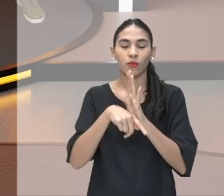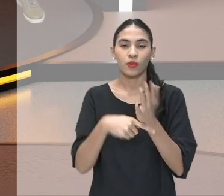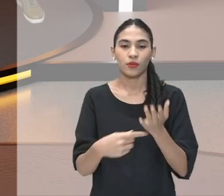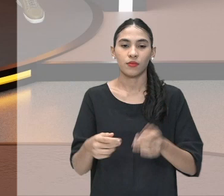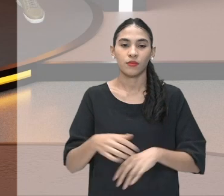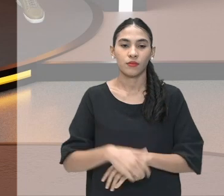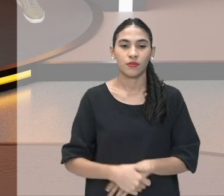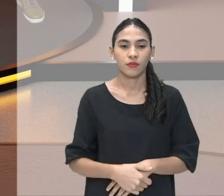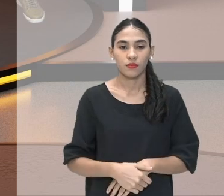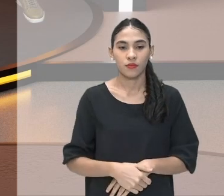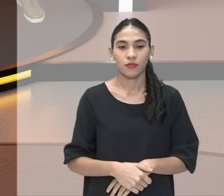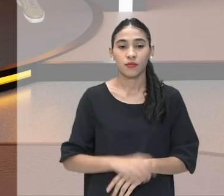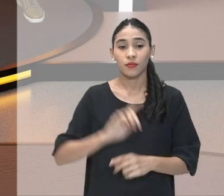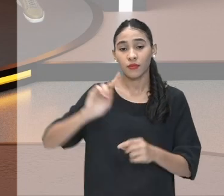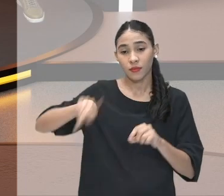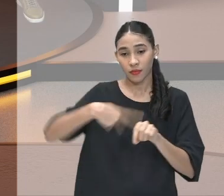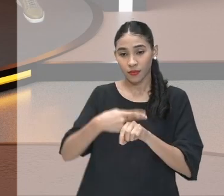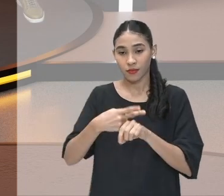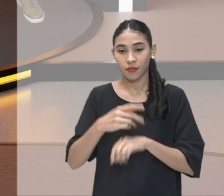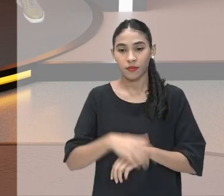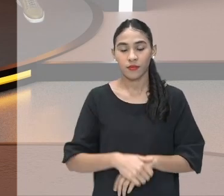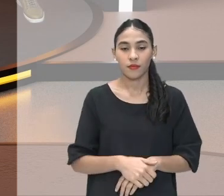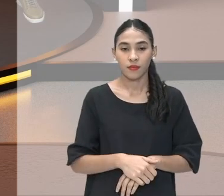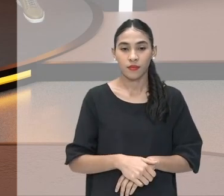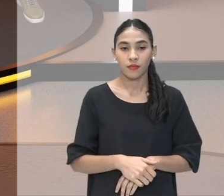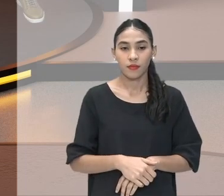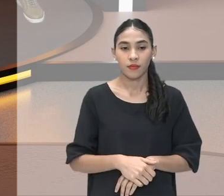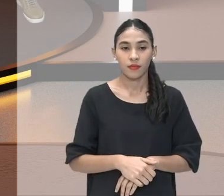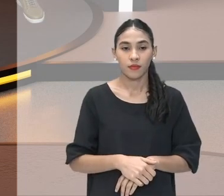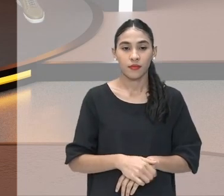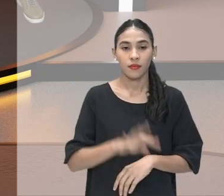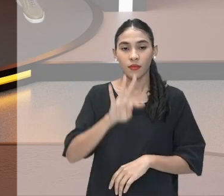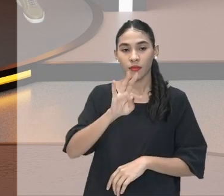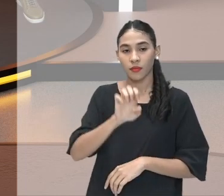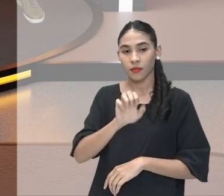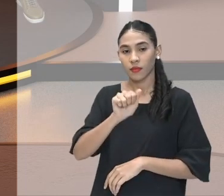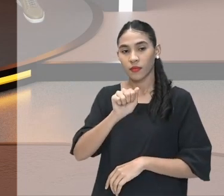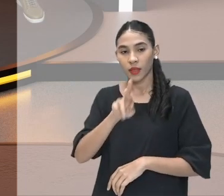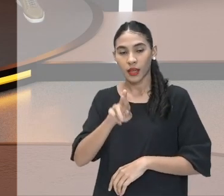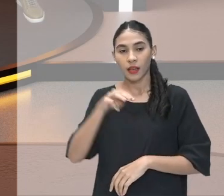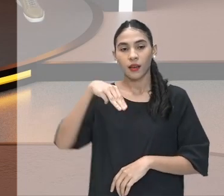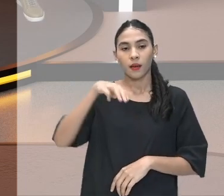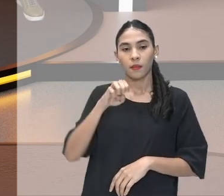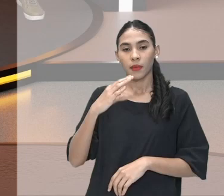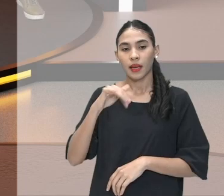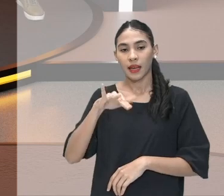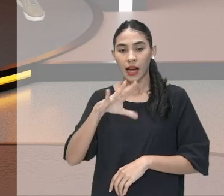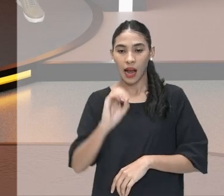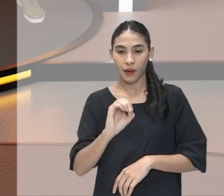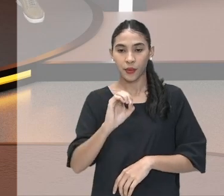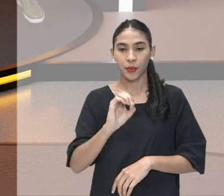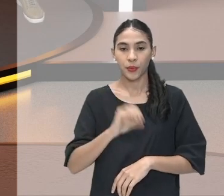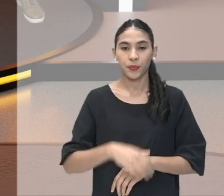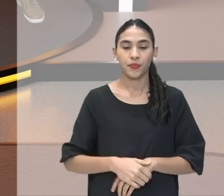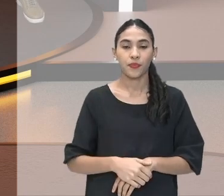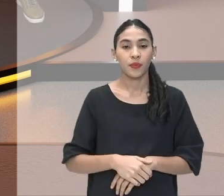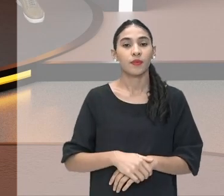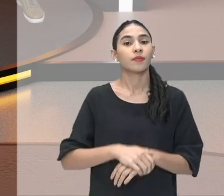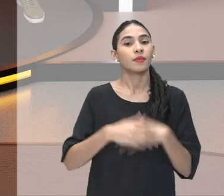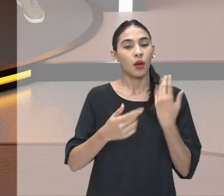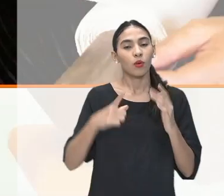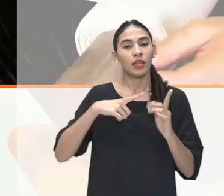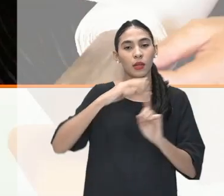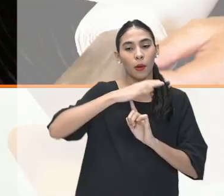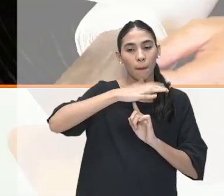bem. Depois, nós temos aqui o tear mecânico. Então, com a máquina a vapor,